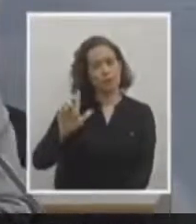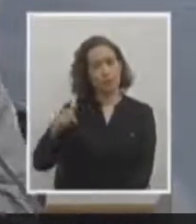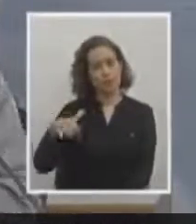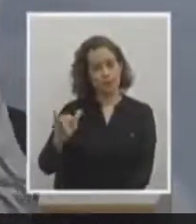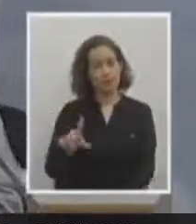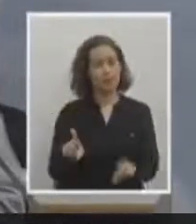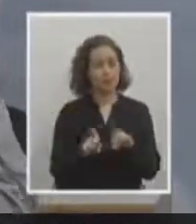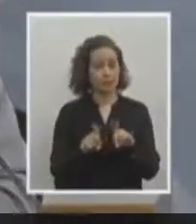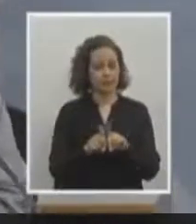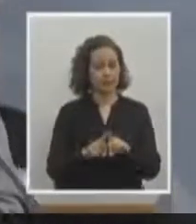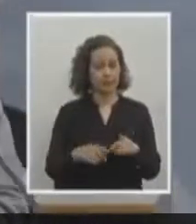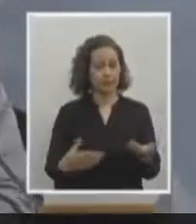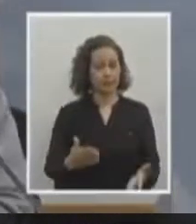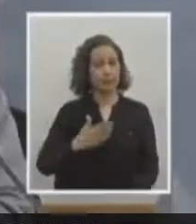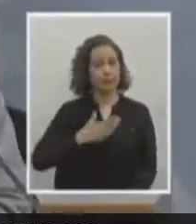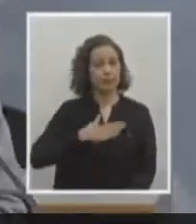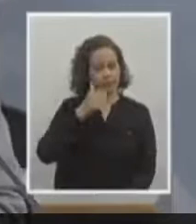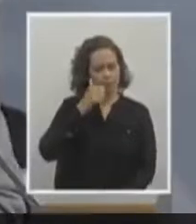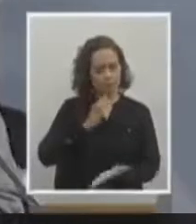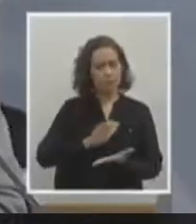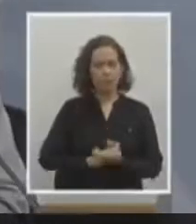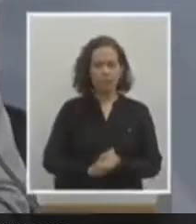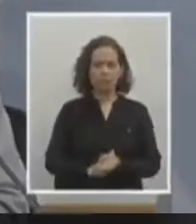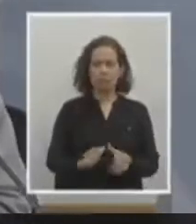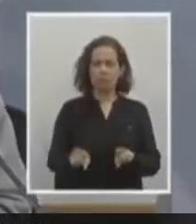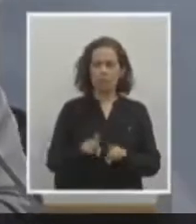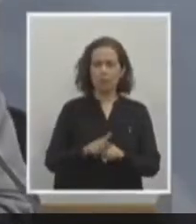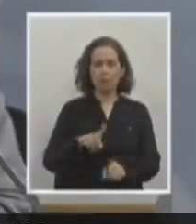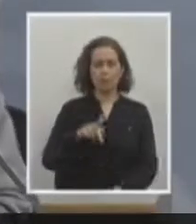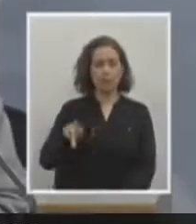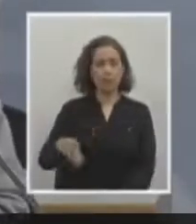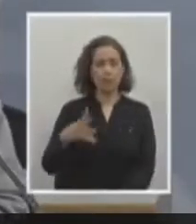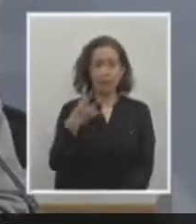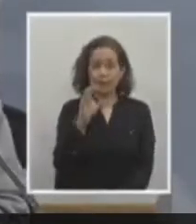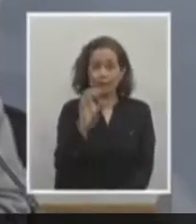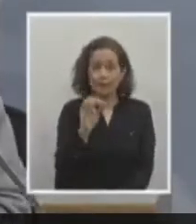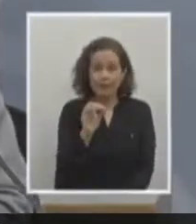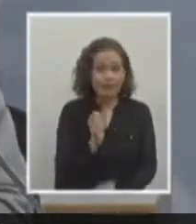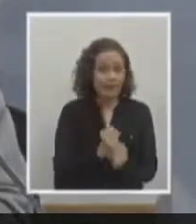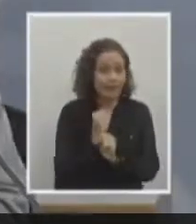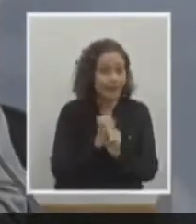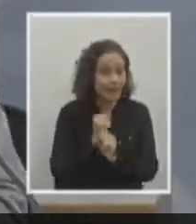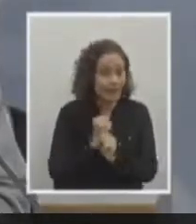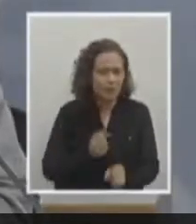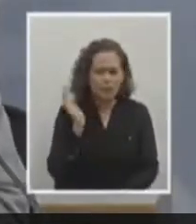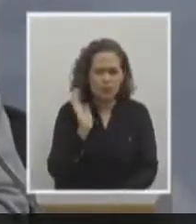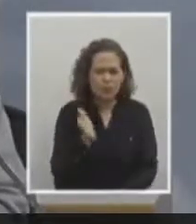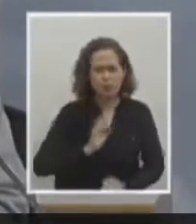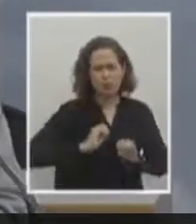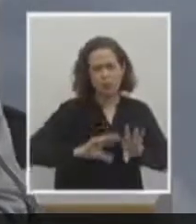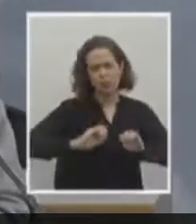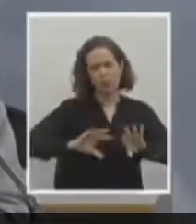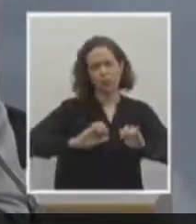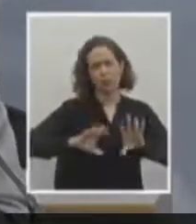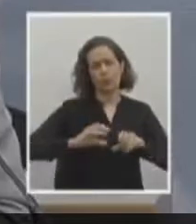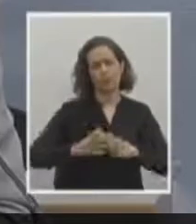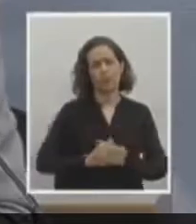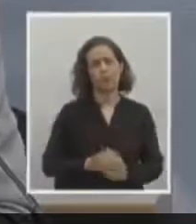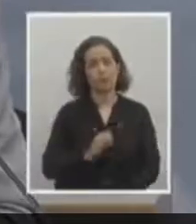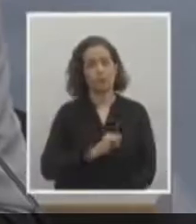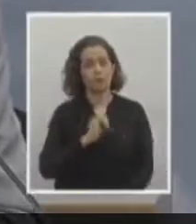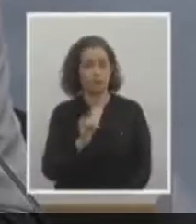minha esposa é educadora há mais de 40 anos de idade. E quando se fala que a criança não